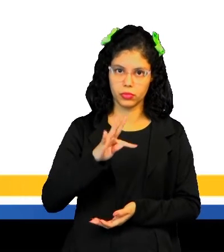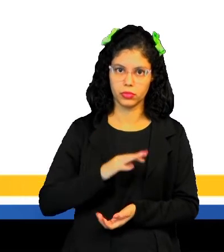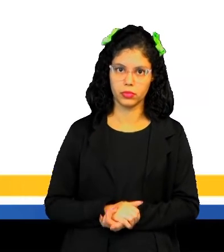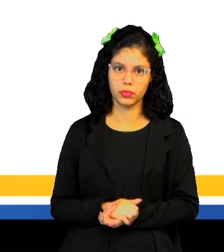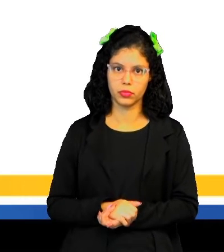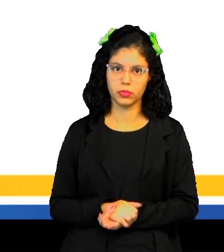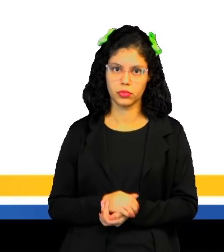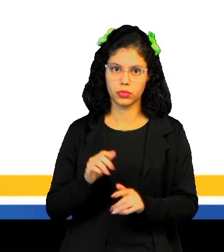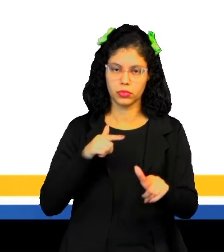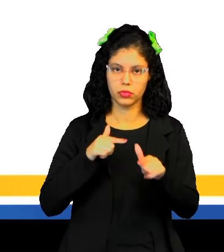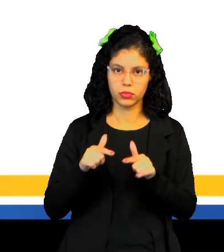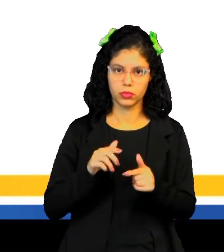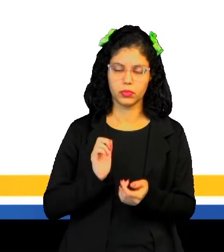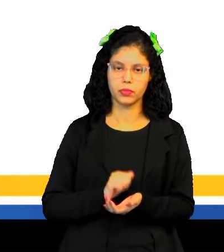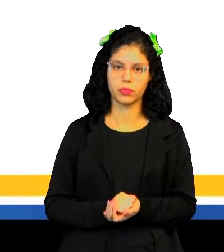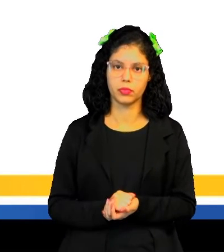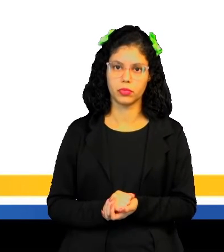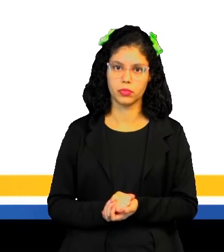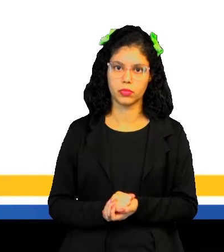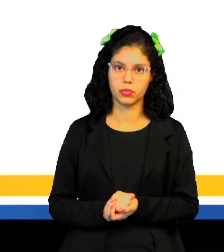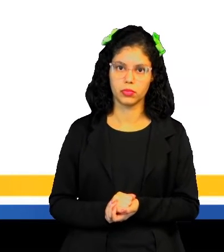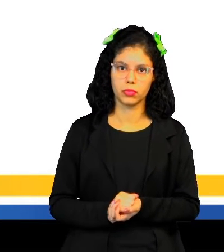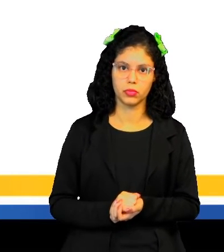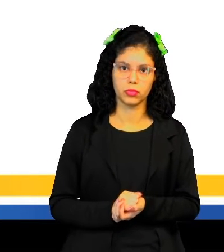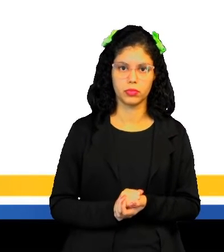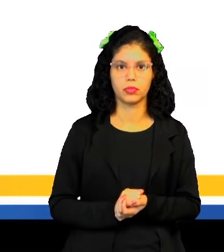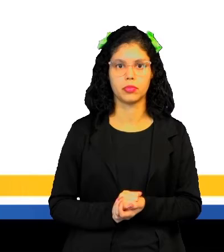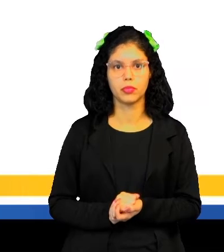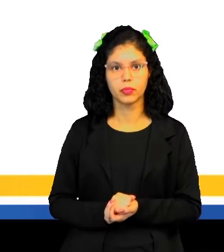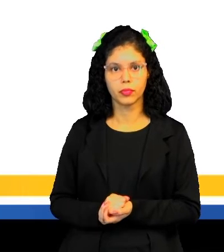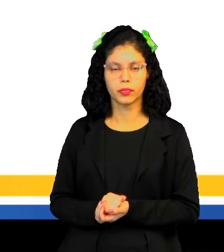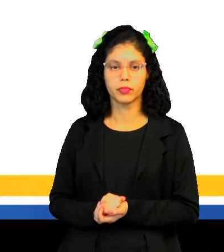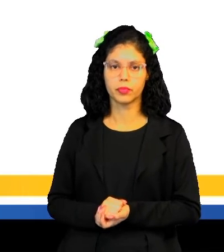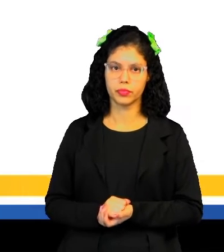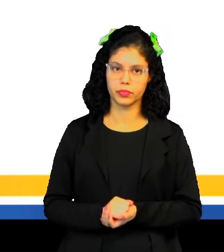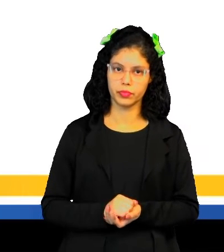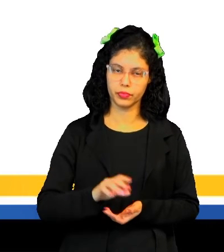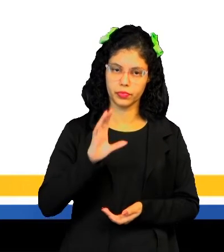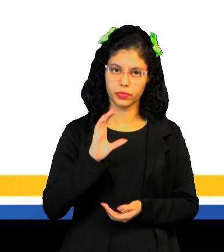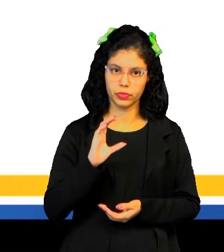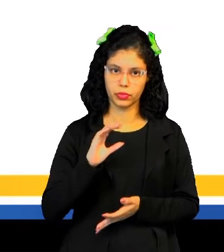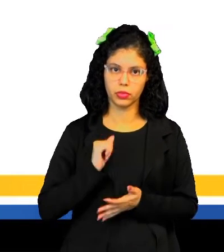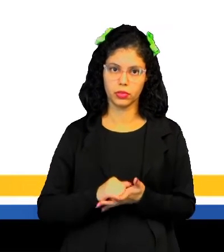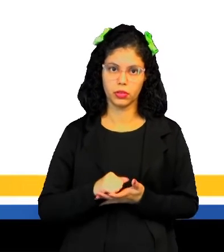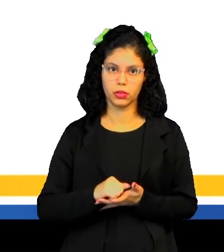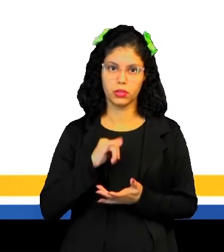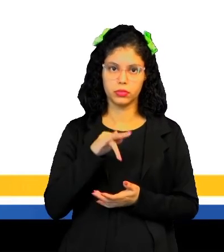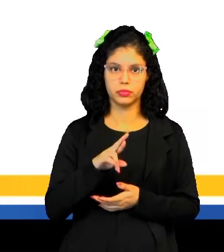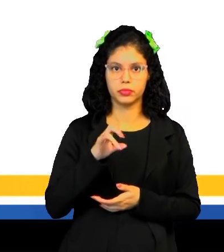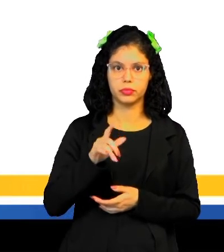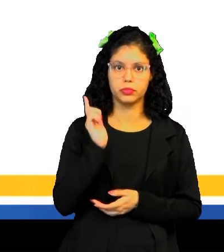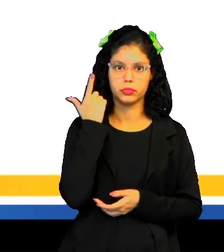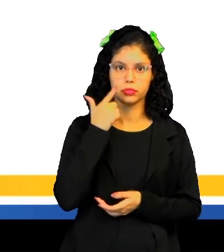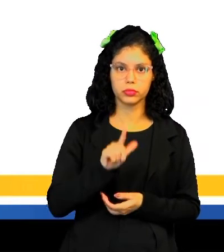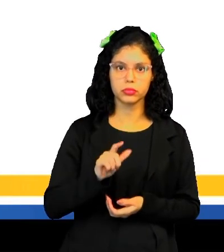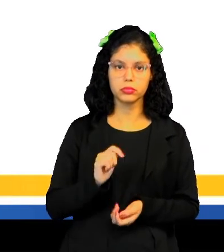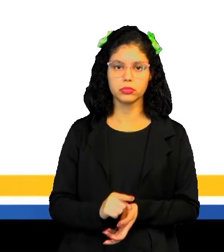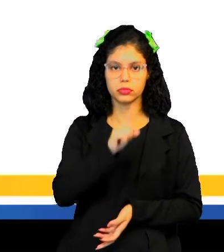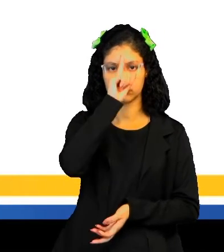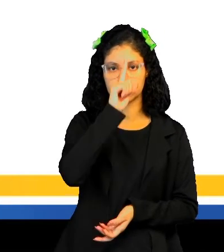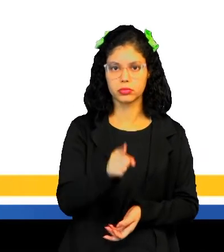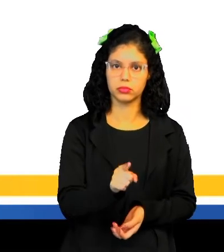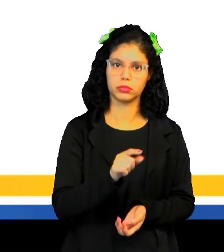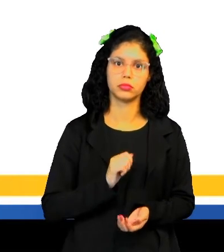Partido dos Trabalhadores, e PDT, Partido Democrático Trabalhista. Letra C, indiretas, vencida pelo general